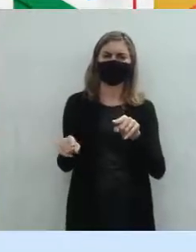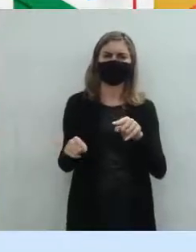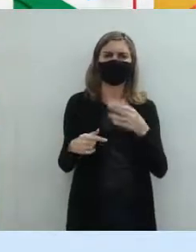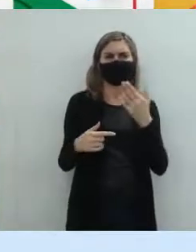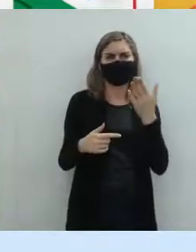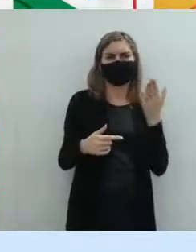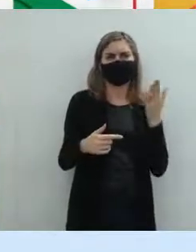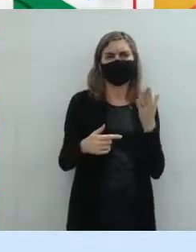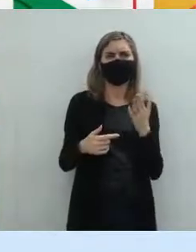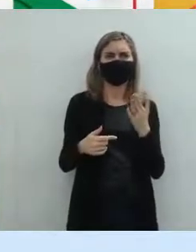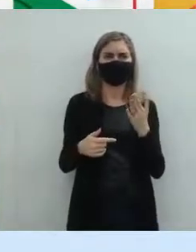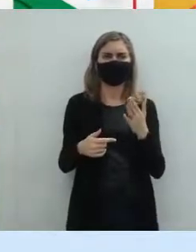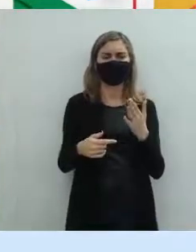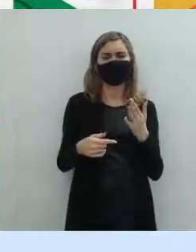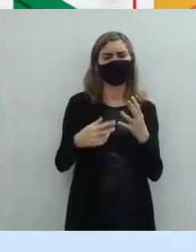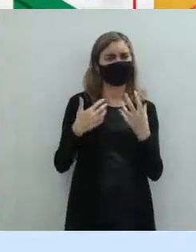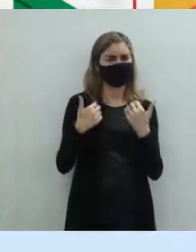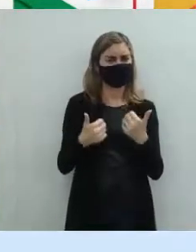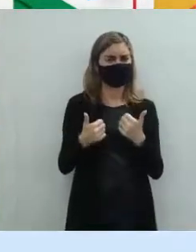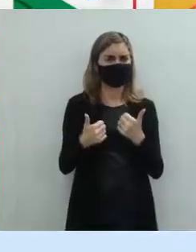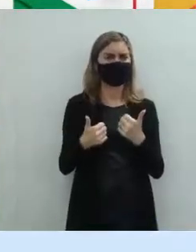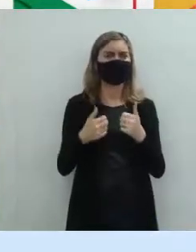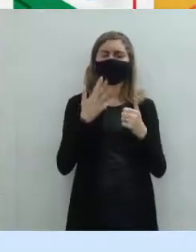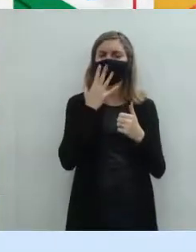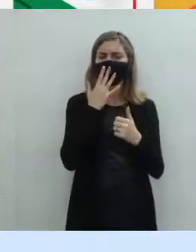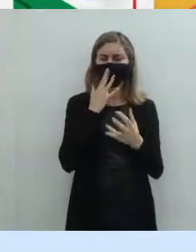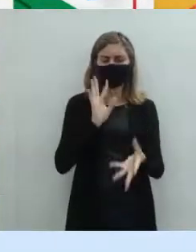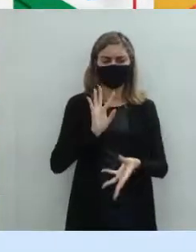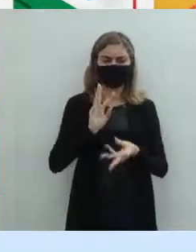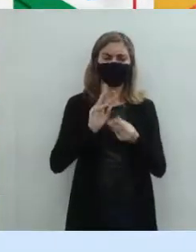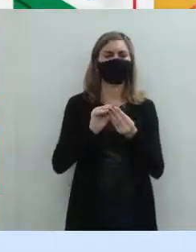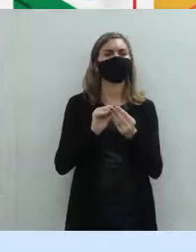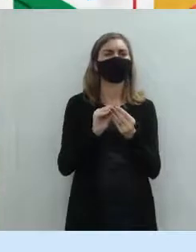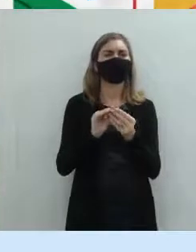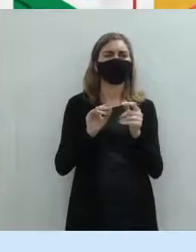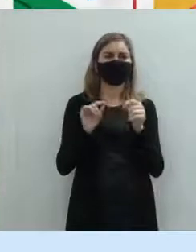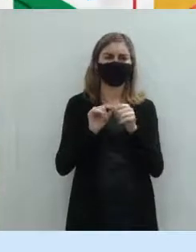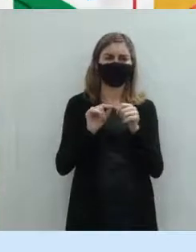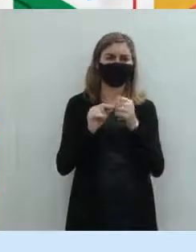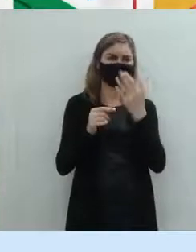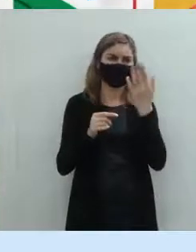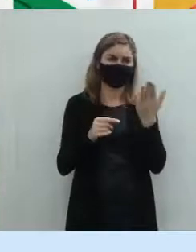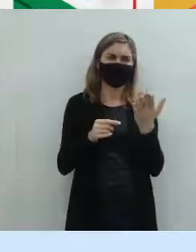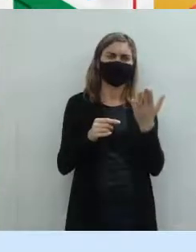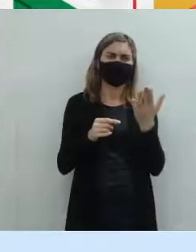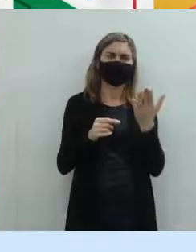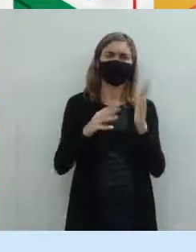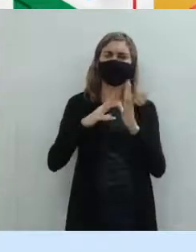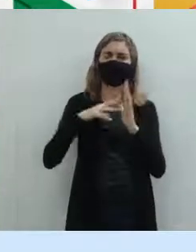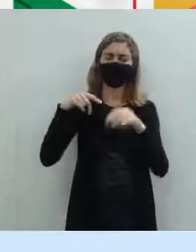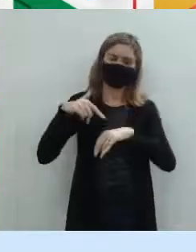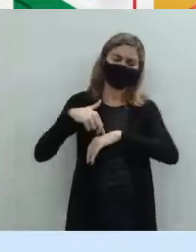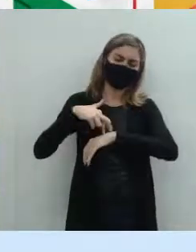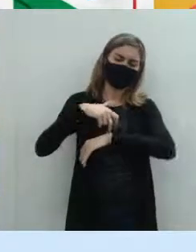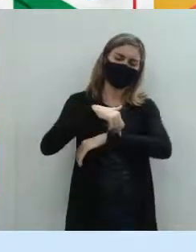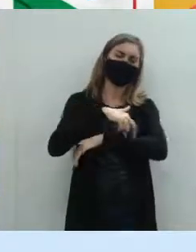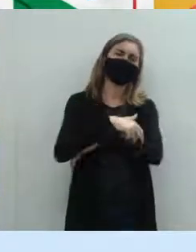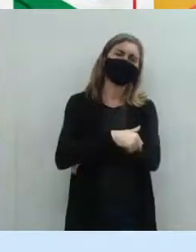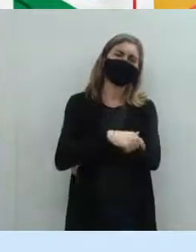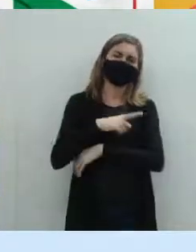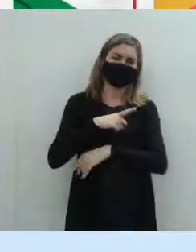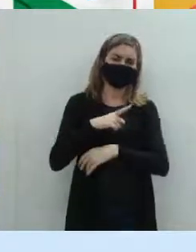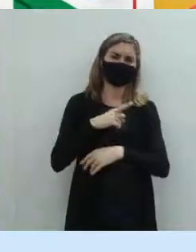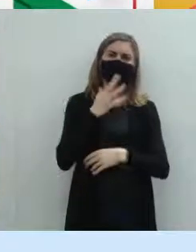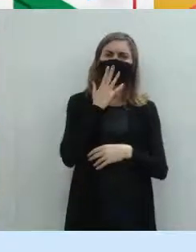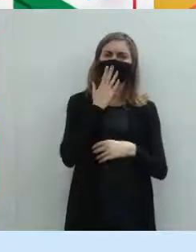vendo? Muito bem, cores complementares e harmoniosas se fazem, por exemplo, na moda. E aí a gente tem